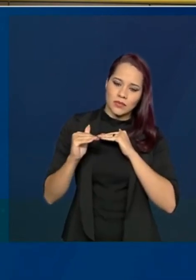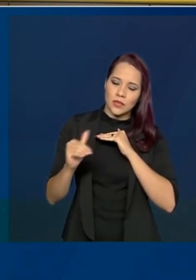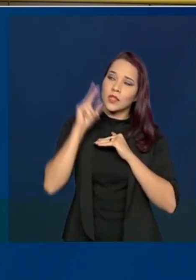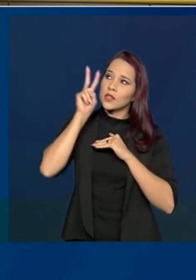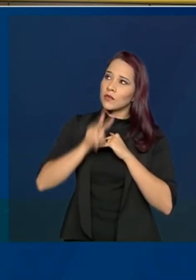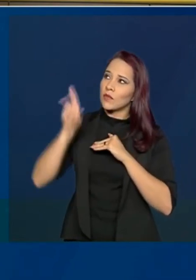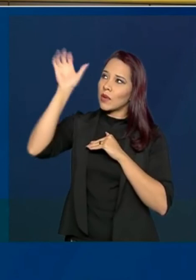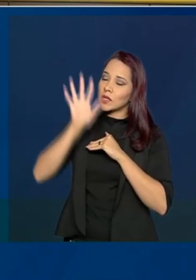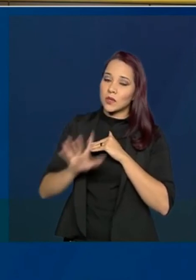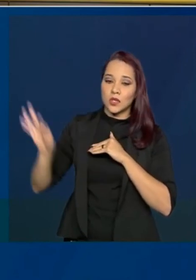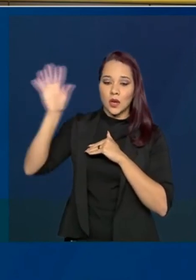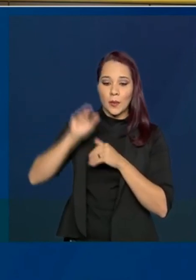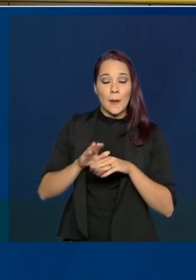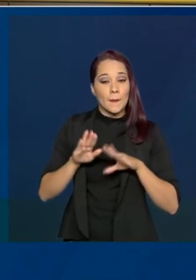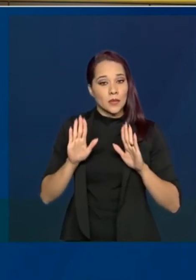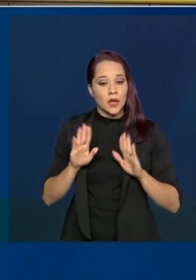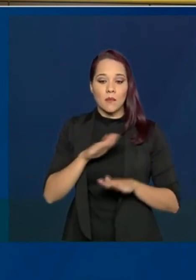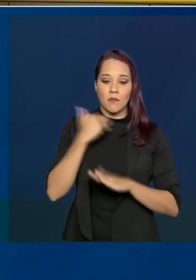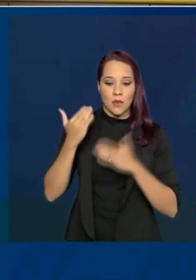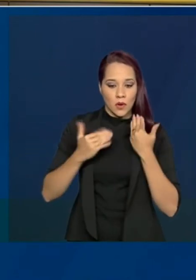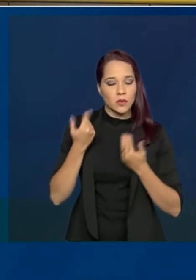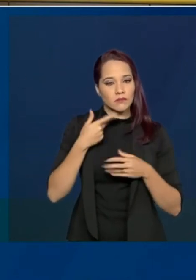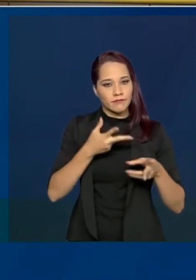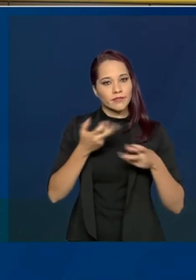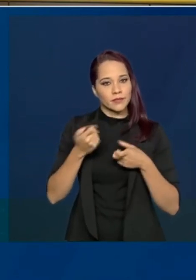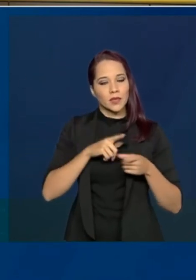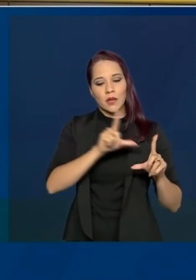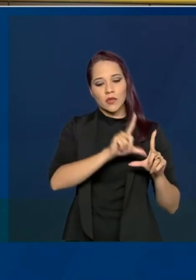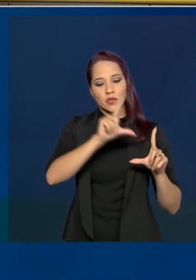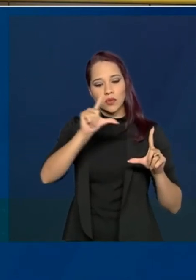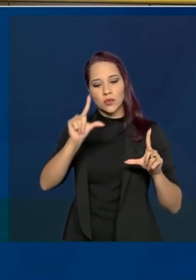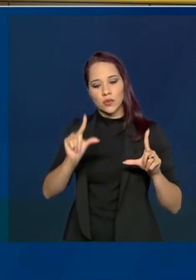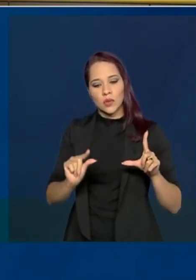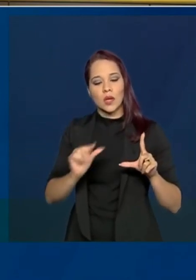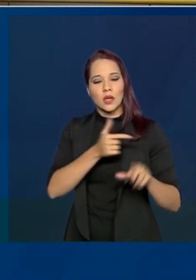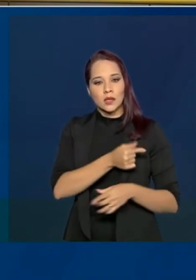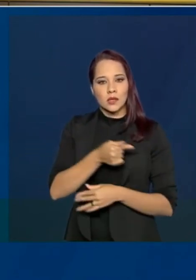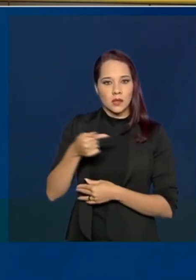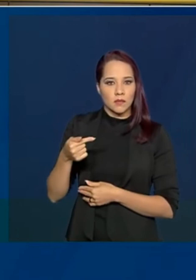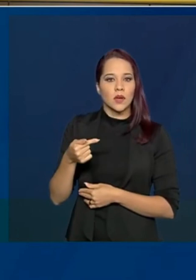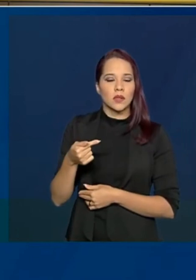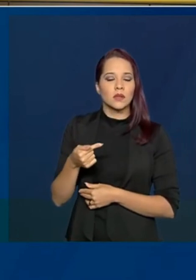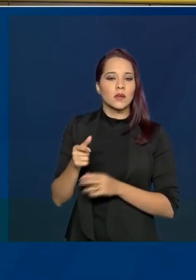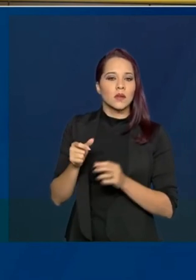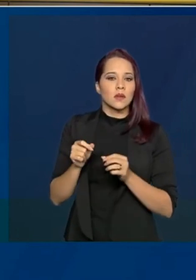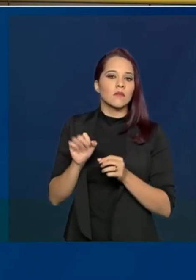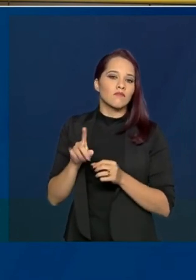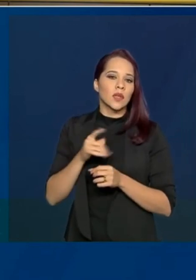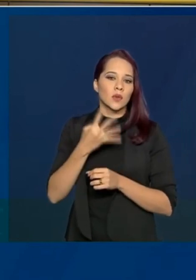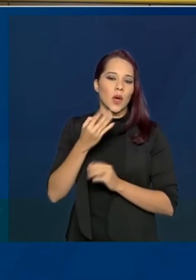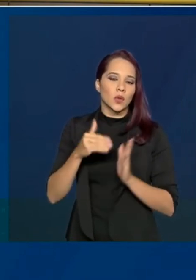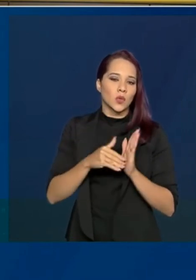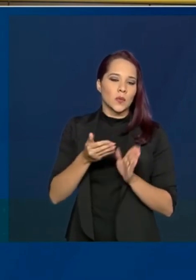um todo. Já a questão dos óbitos, a gente vê realmente essa diminuição nas semanas, fazendo o desconto das 4